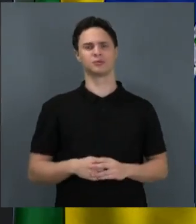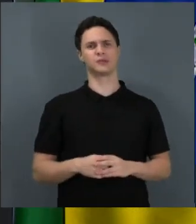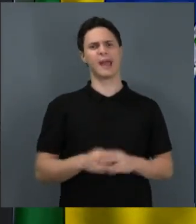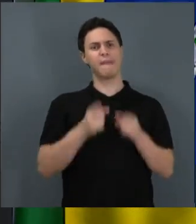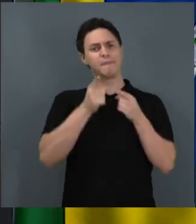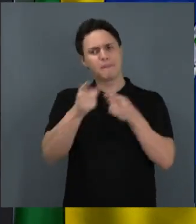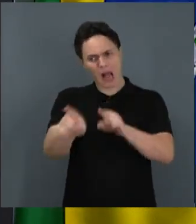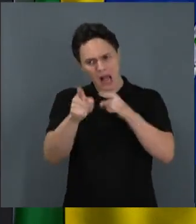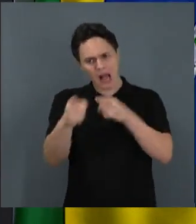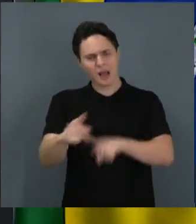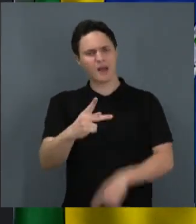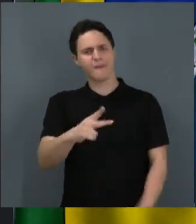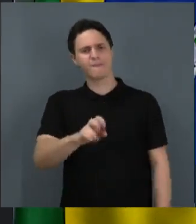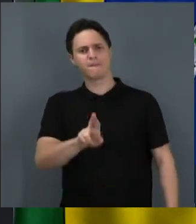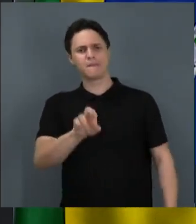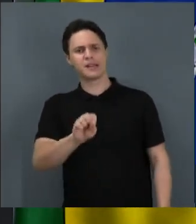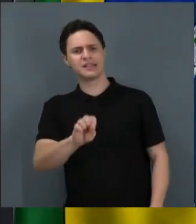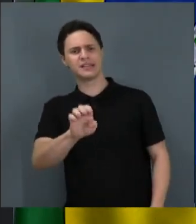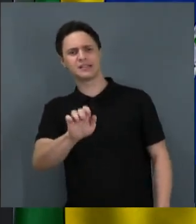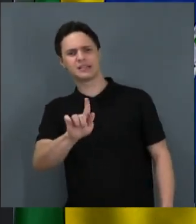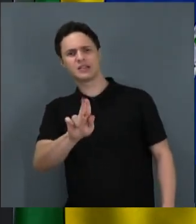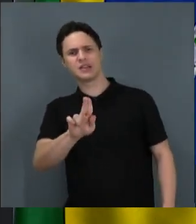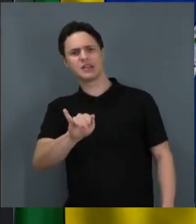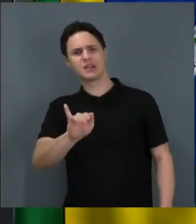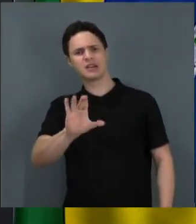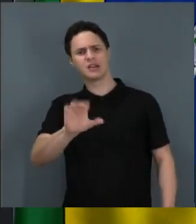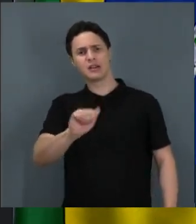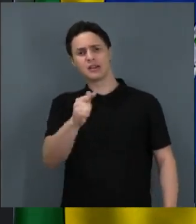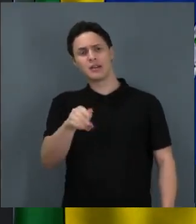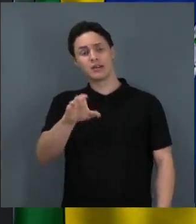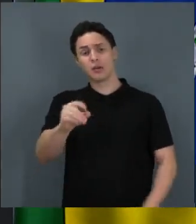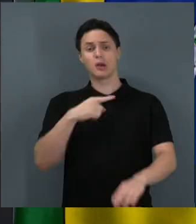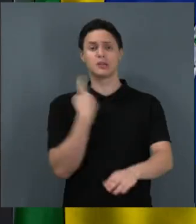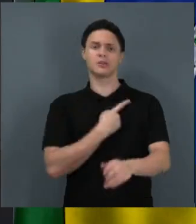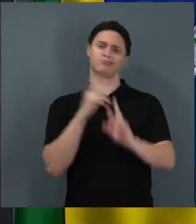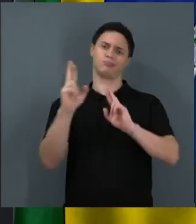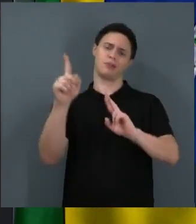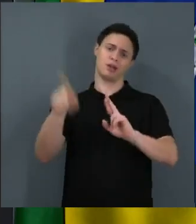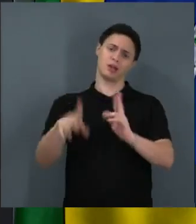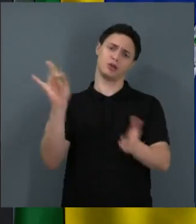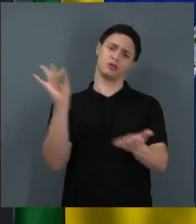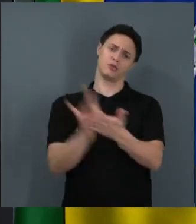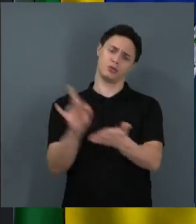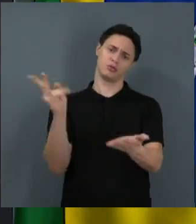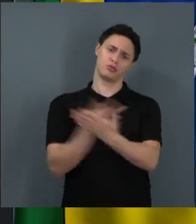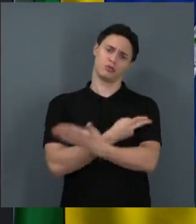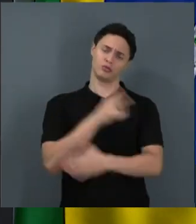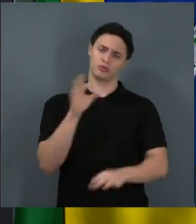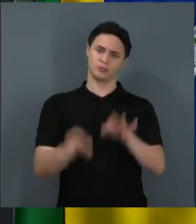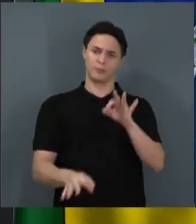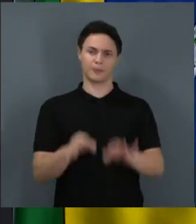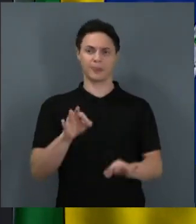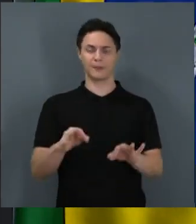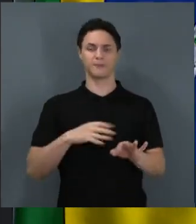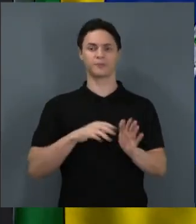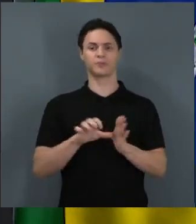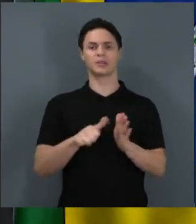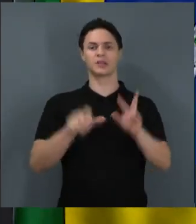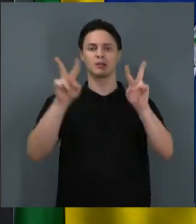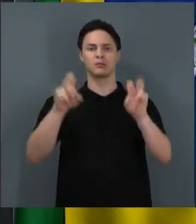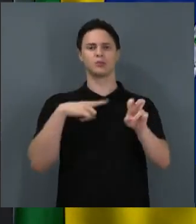perseguido. E nós esperamos que a justiça seja feita. Esse é o primeiro tema, que gostaria de deixar